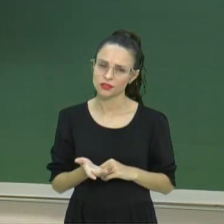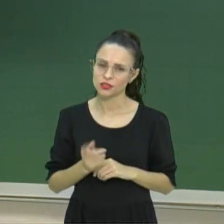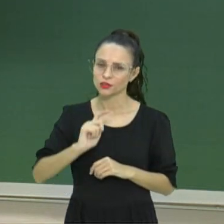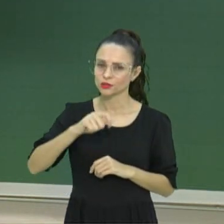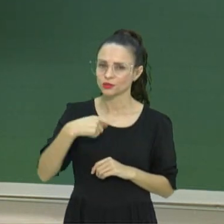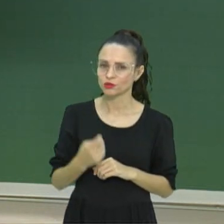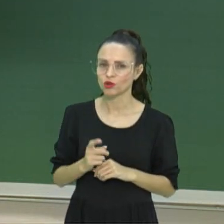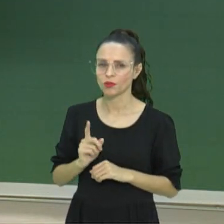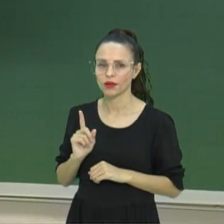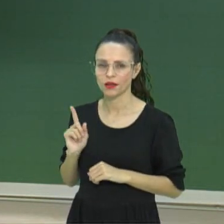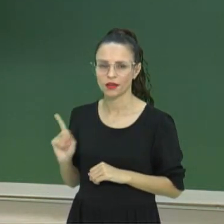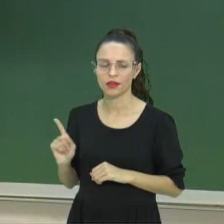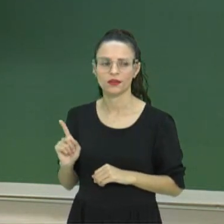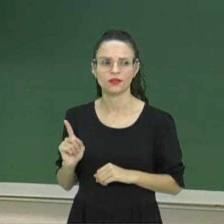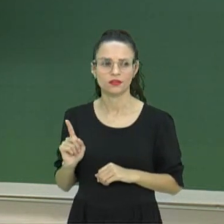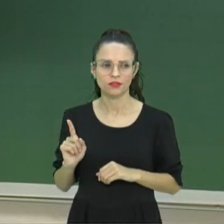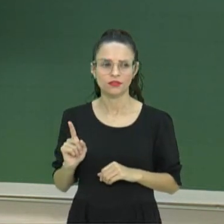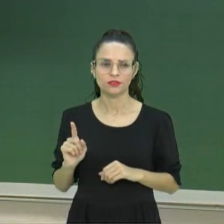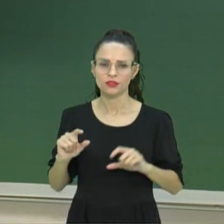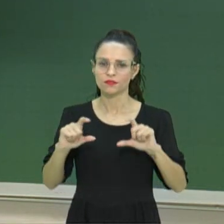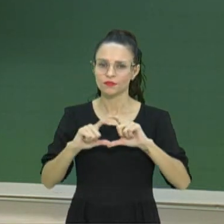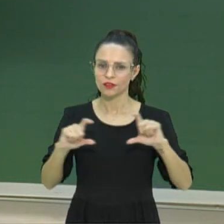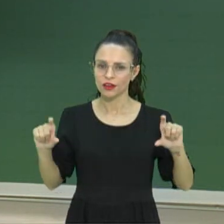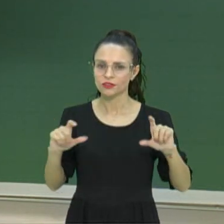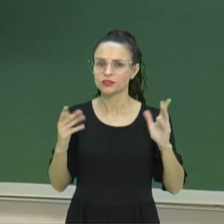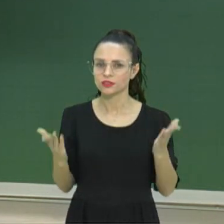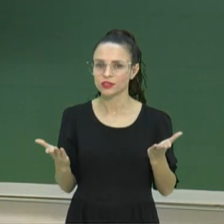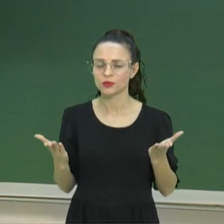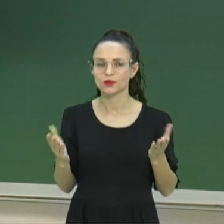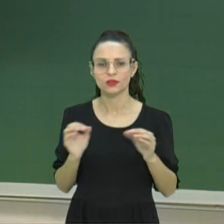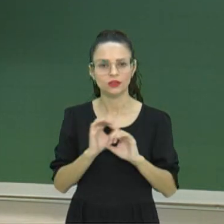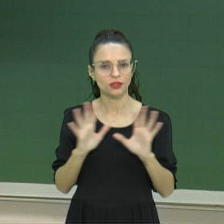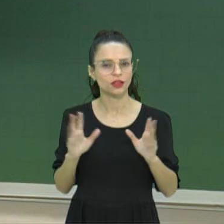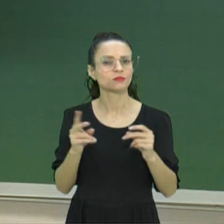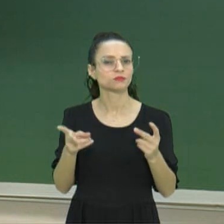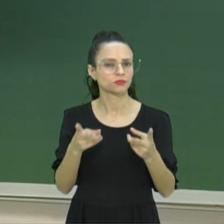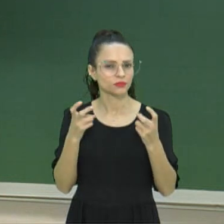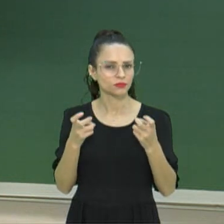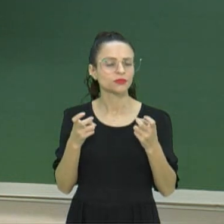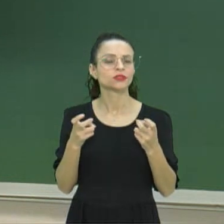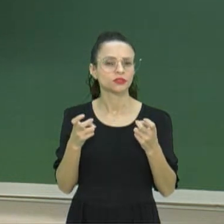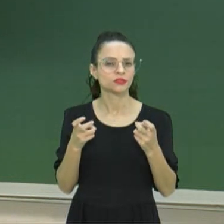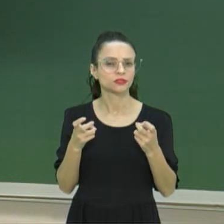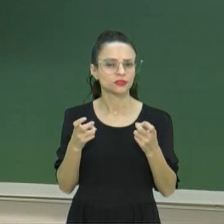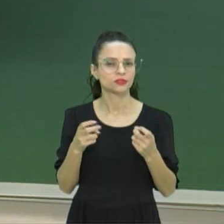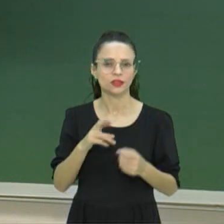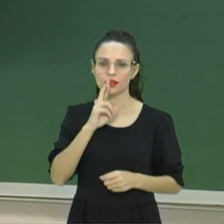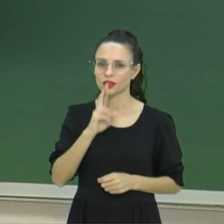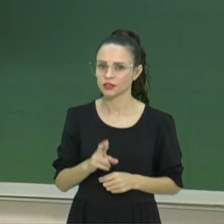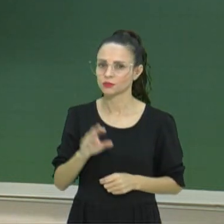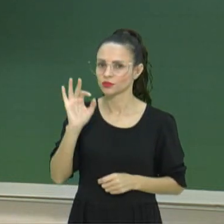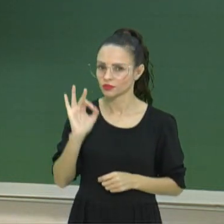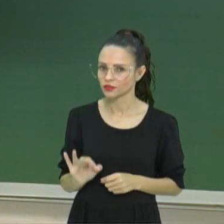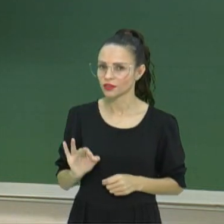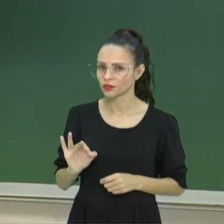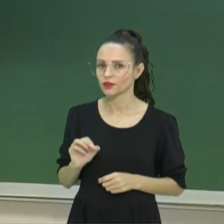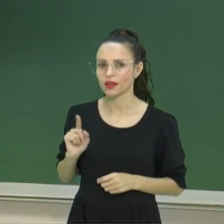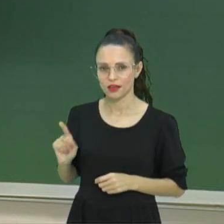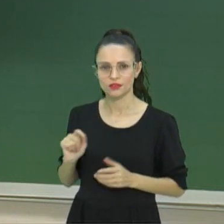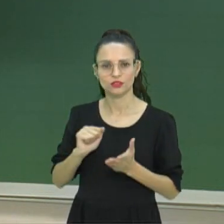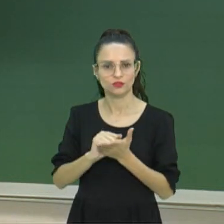pouquinho sobre essa afirmação e logo perceberá que é a resposta desse